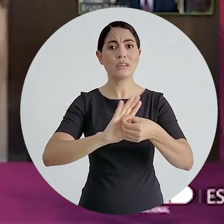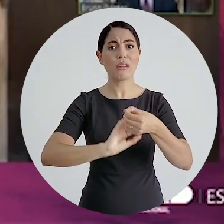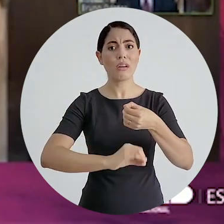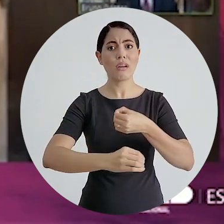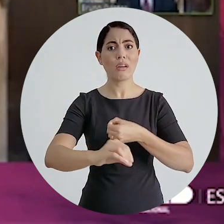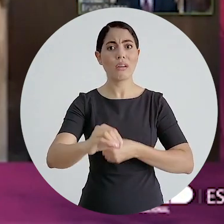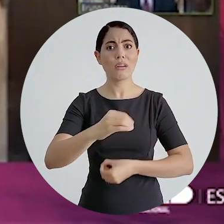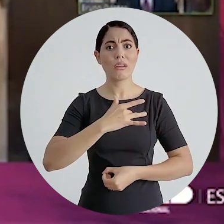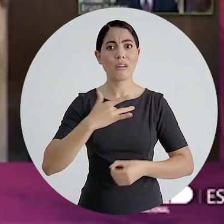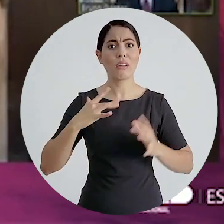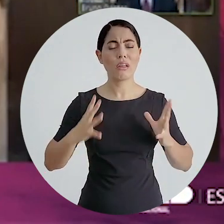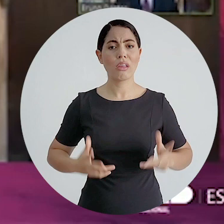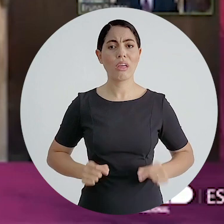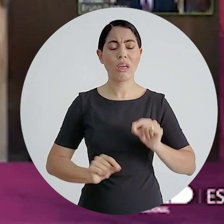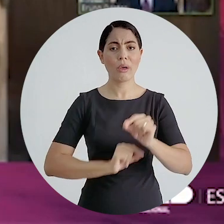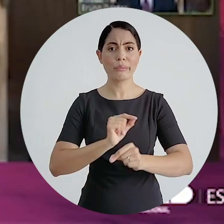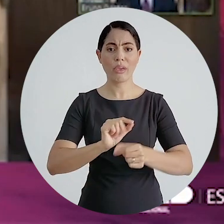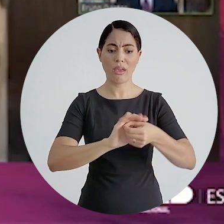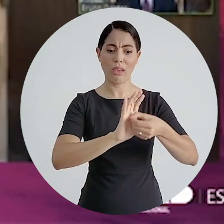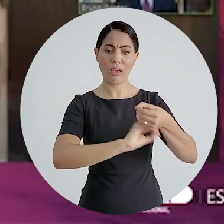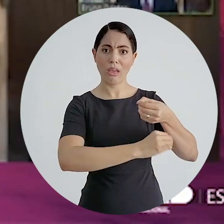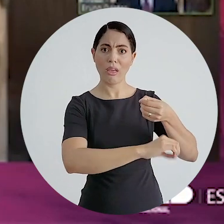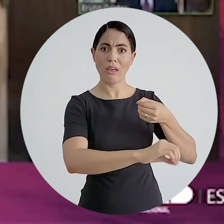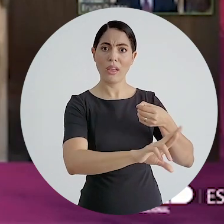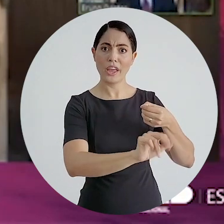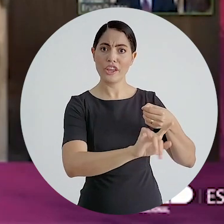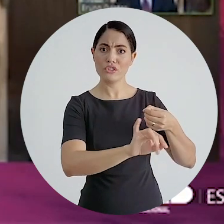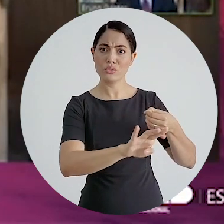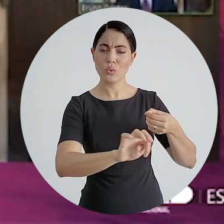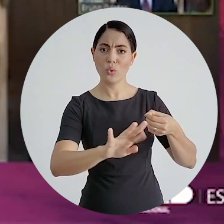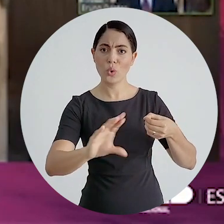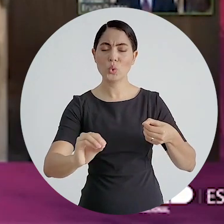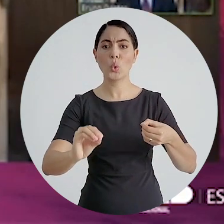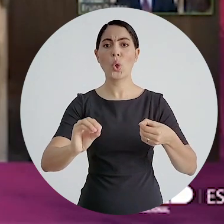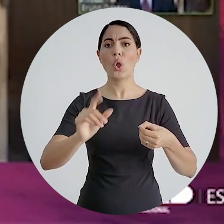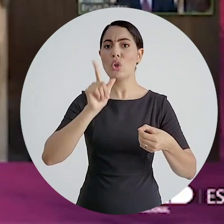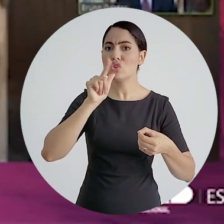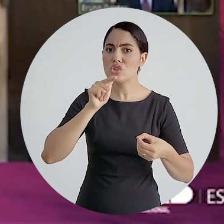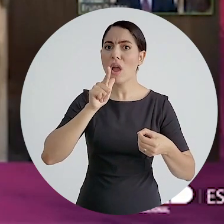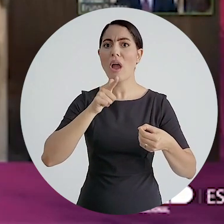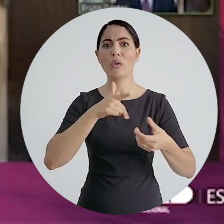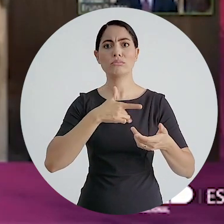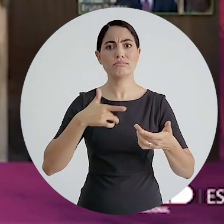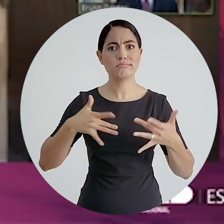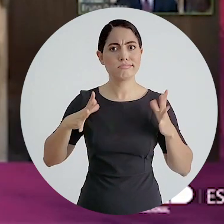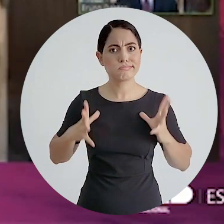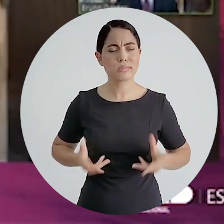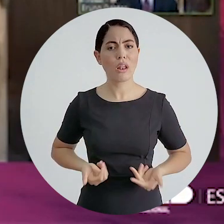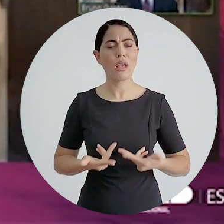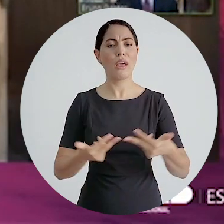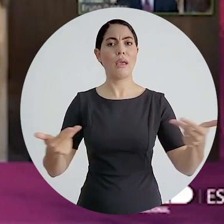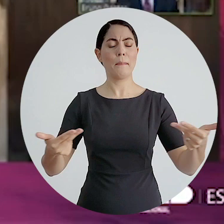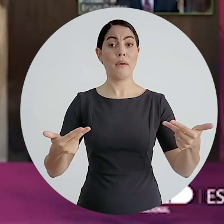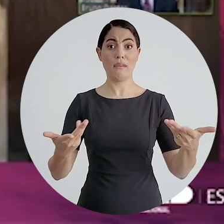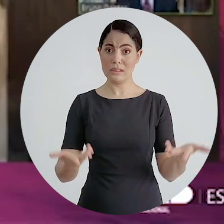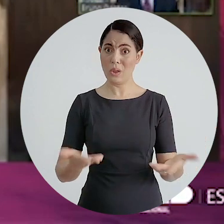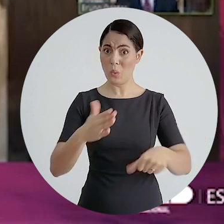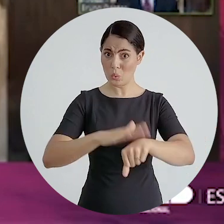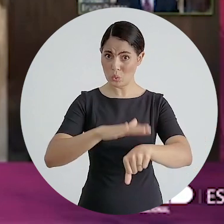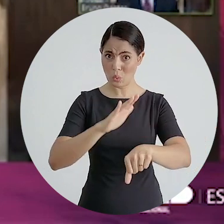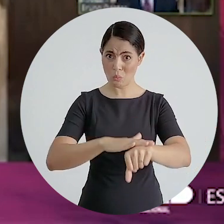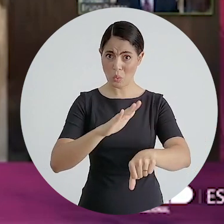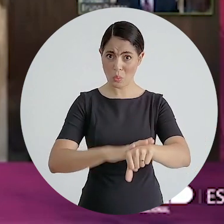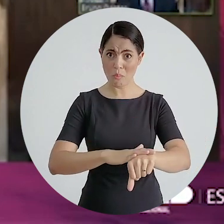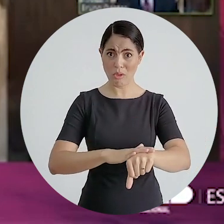de saneamento básico. Estamos falando de rede de esgoto, estamos falando de fornecimento de água potável, e no momento de pandemia em